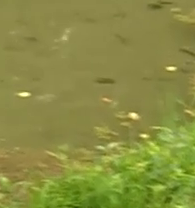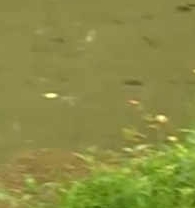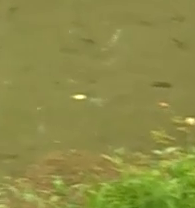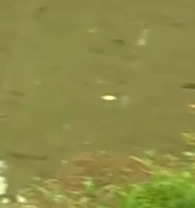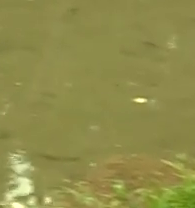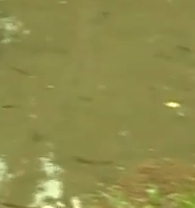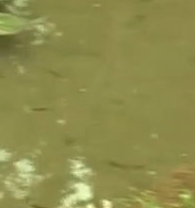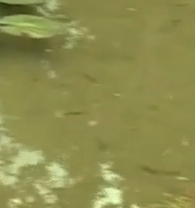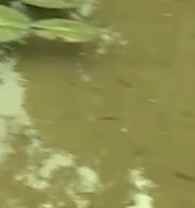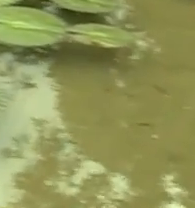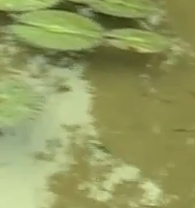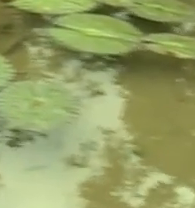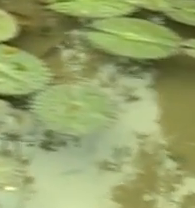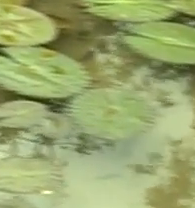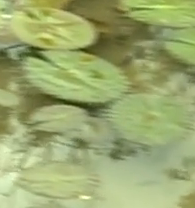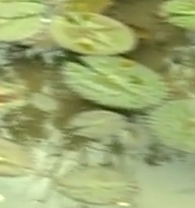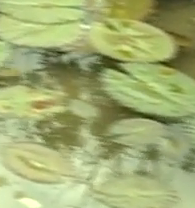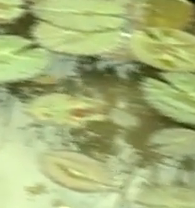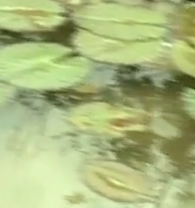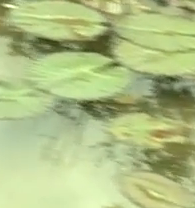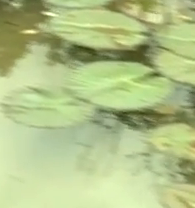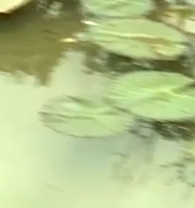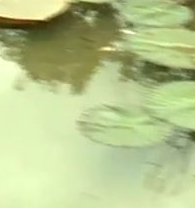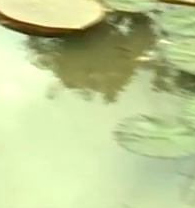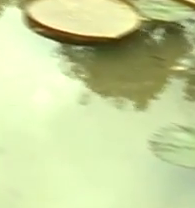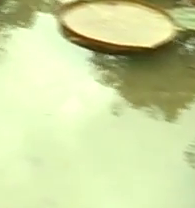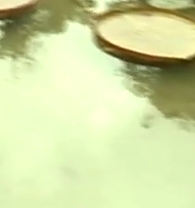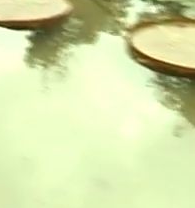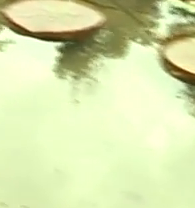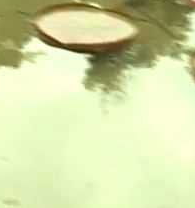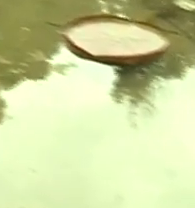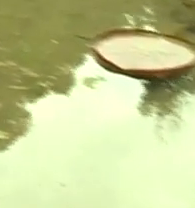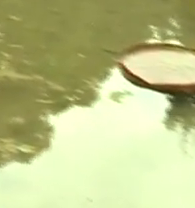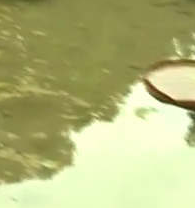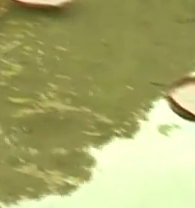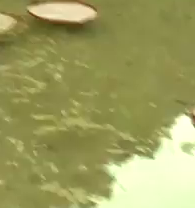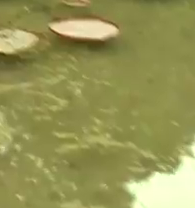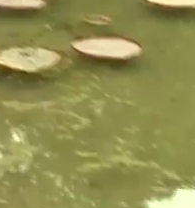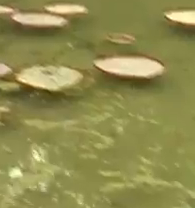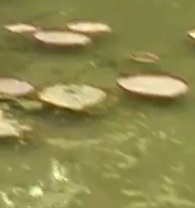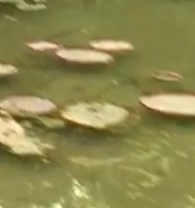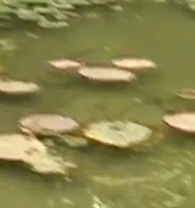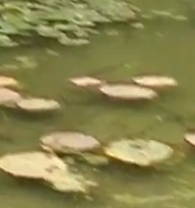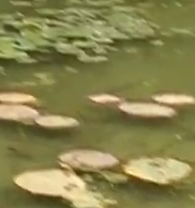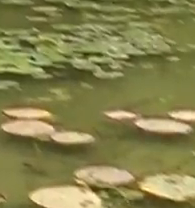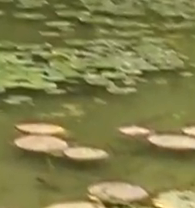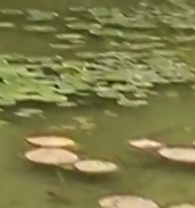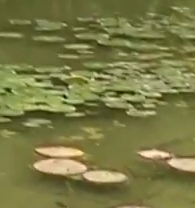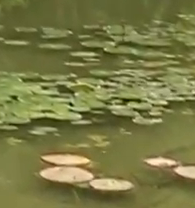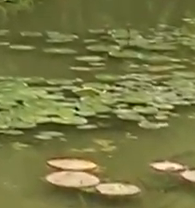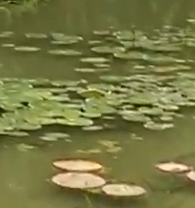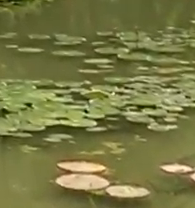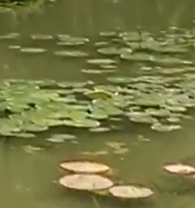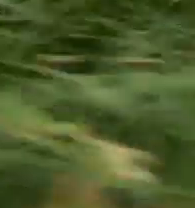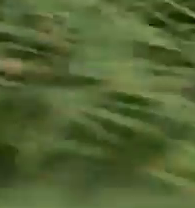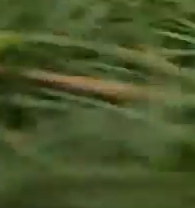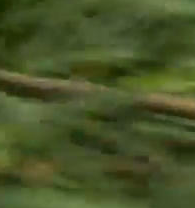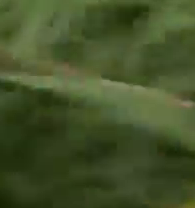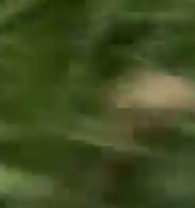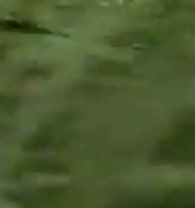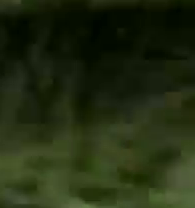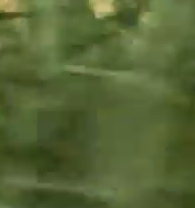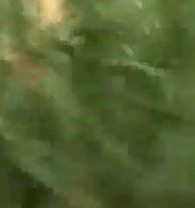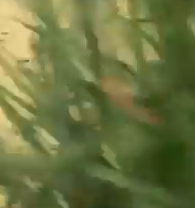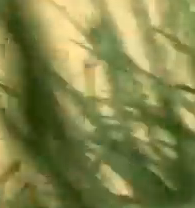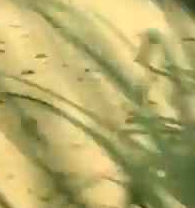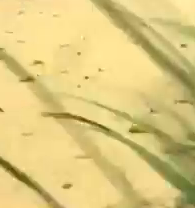Lago com Vitórias Régias boiando, árvores ao redor. Sentada em um banco com canteiros atrás, Jéssica fotografa. Par de